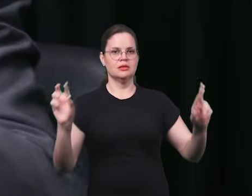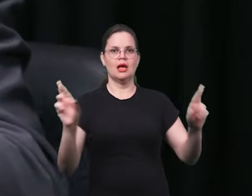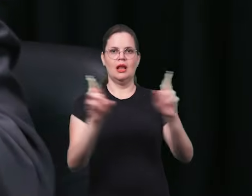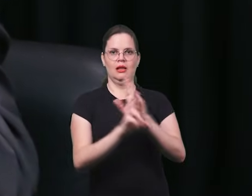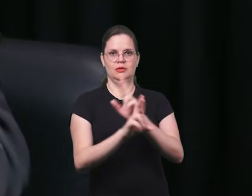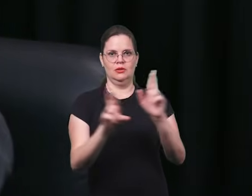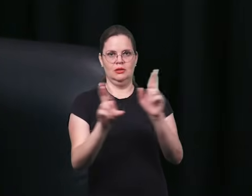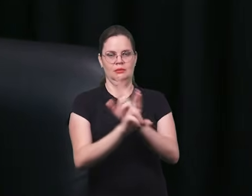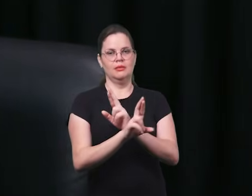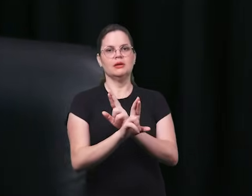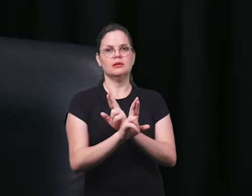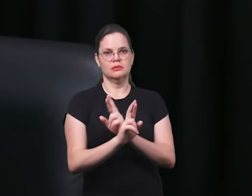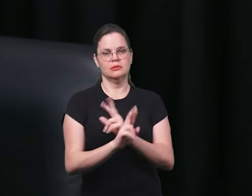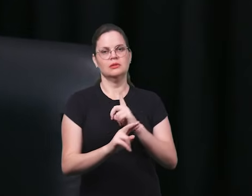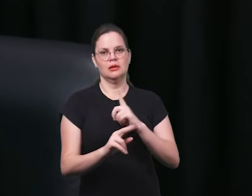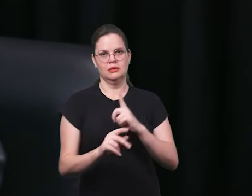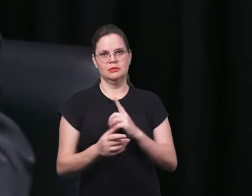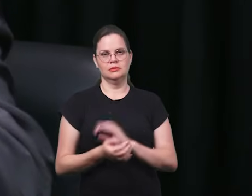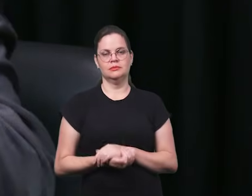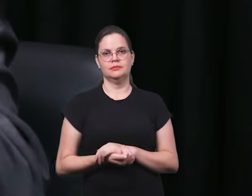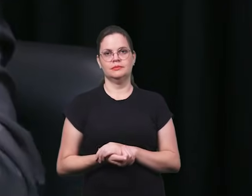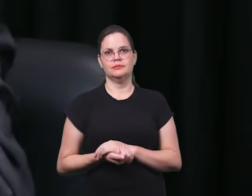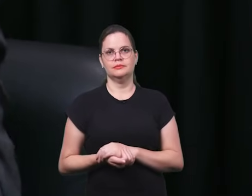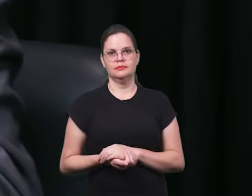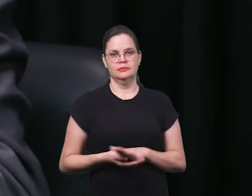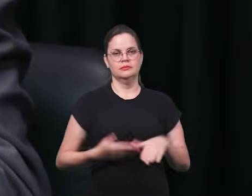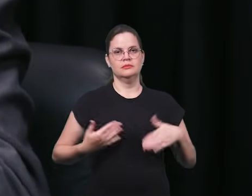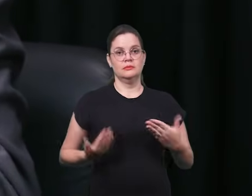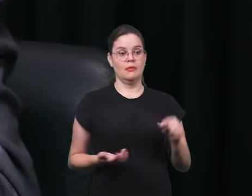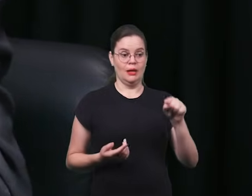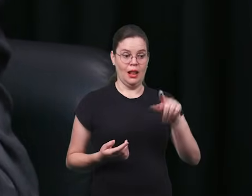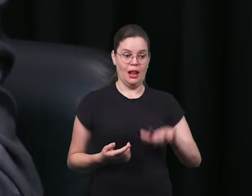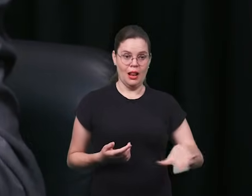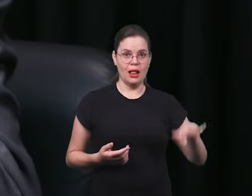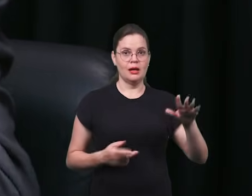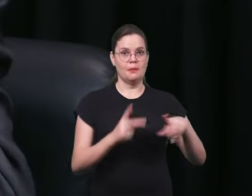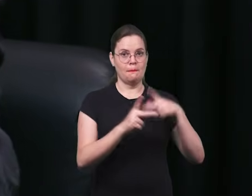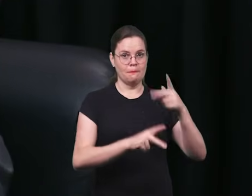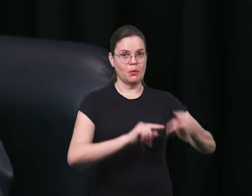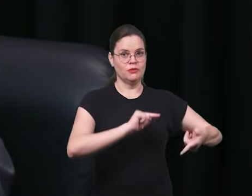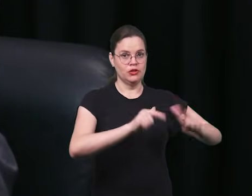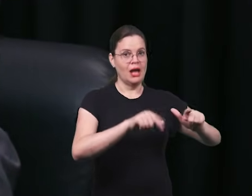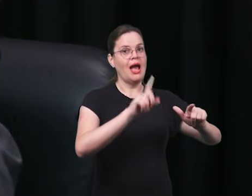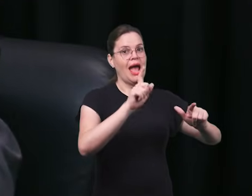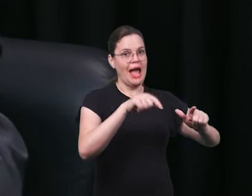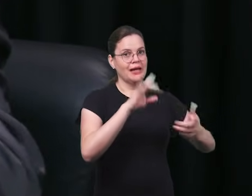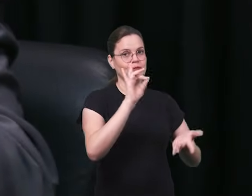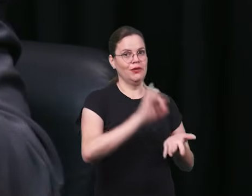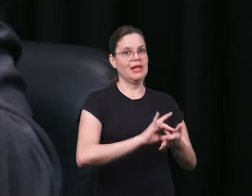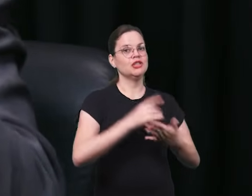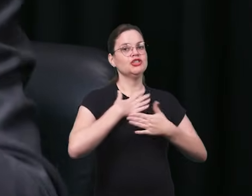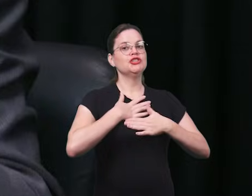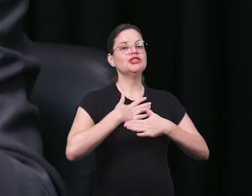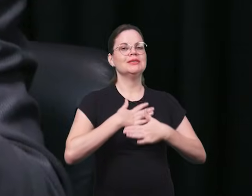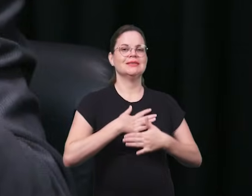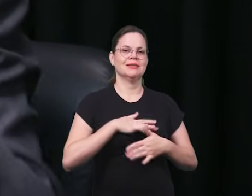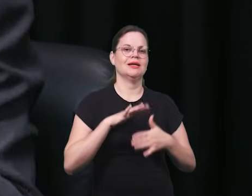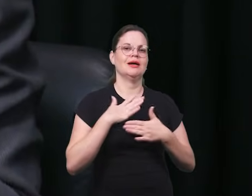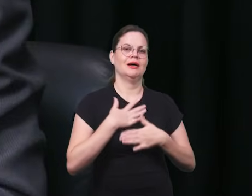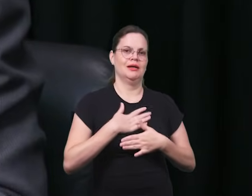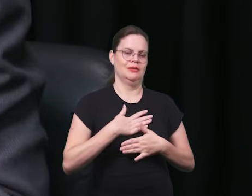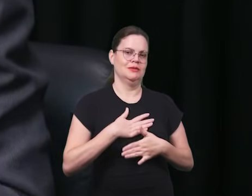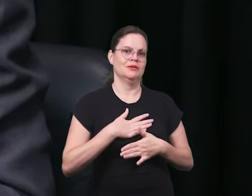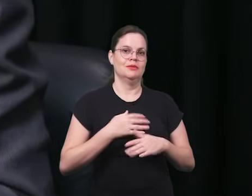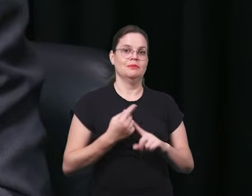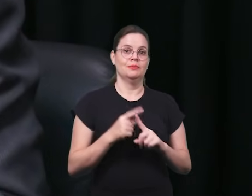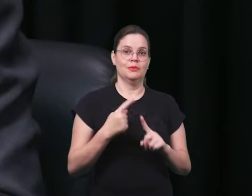de Israel com o Senhor. Então, ali sim, ali era o descanso, né? Porque o Senhor queria